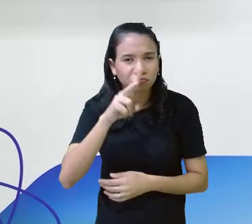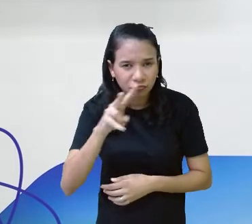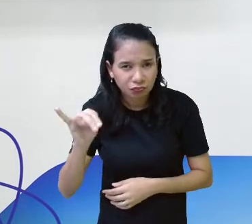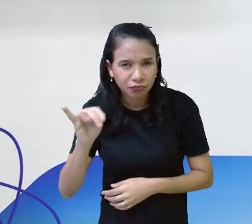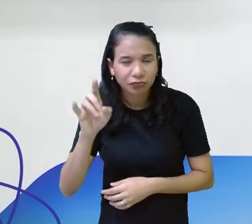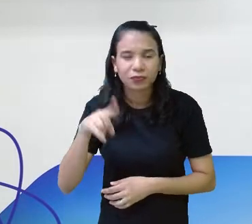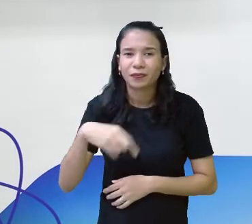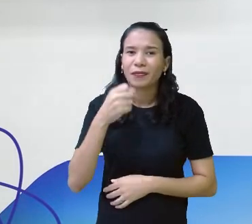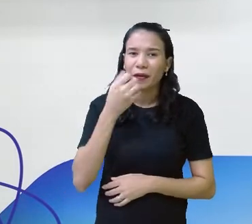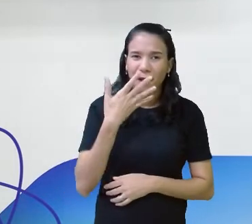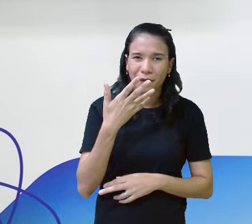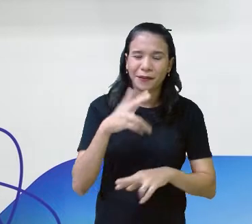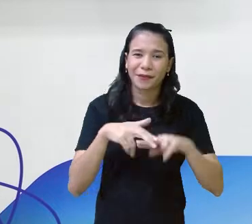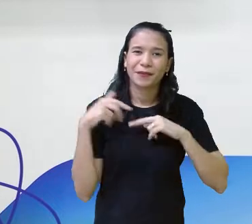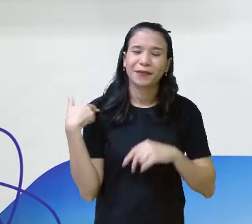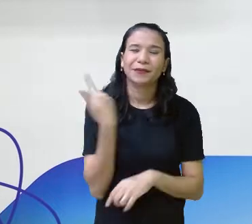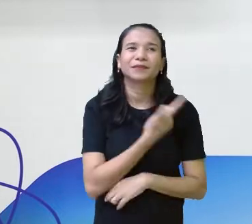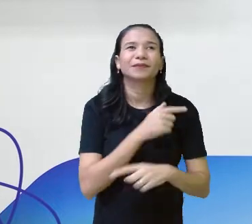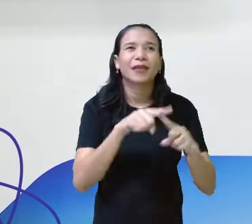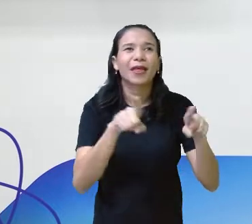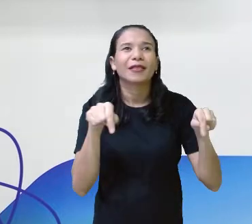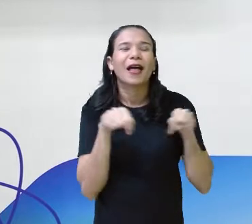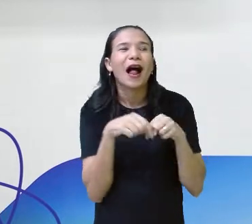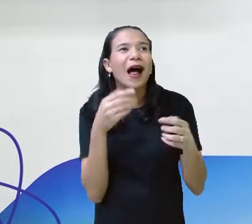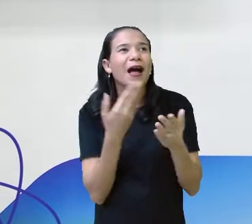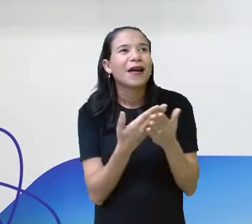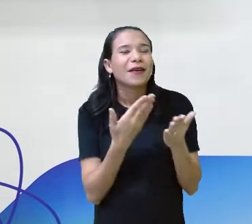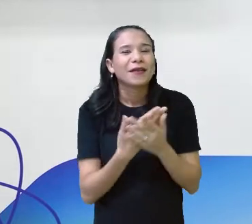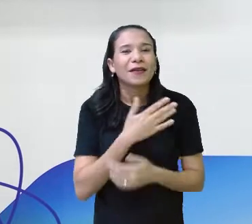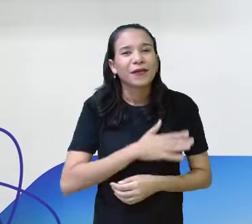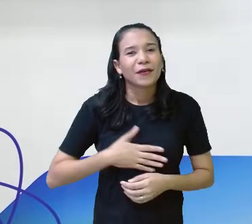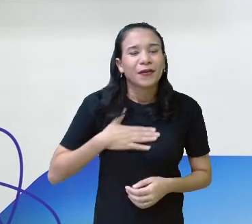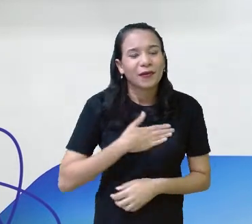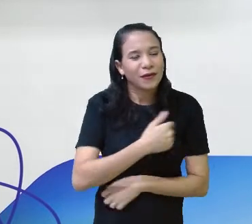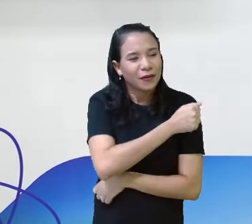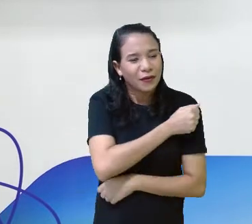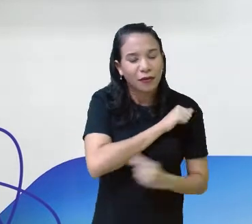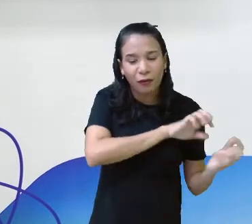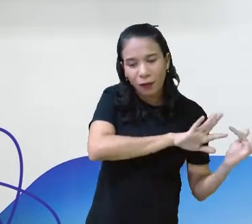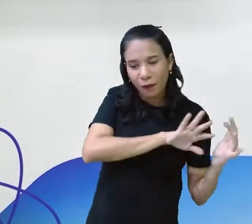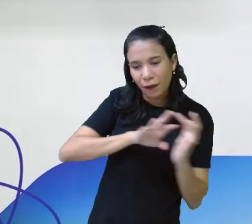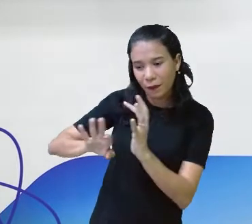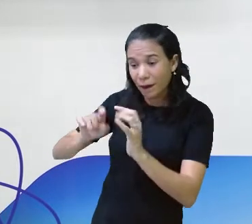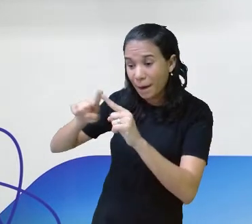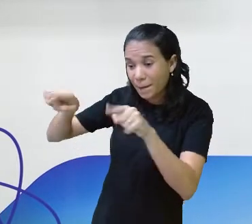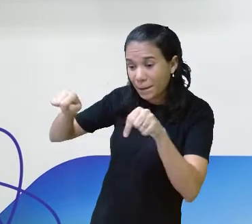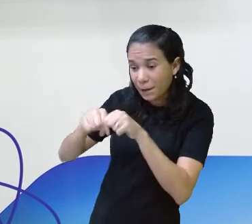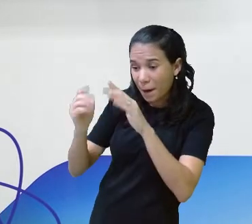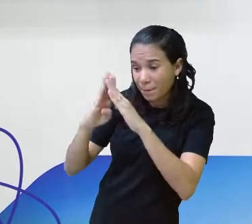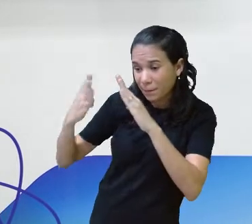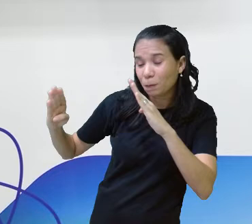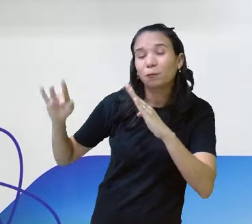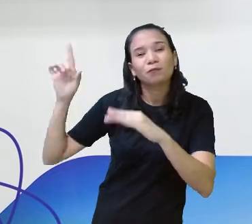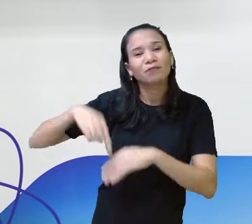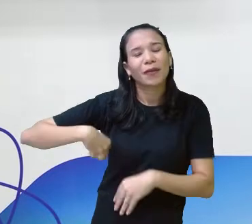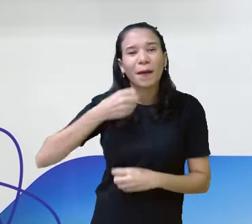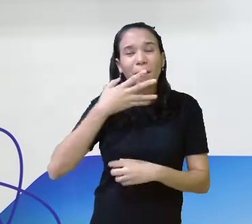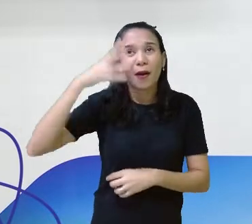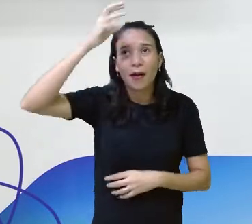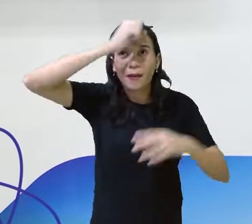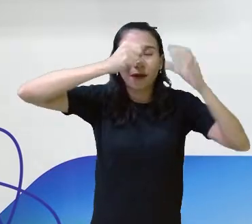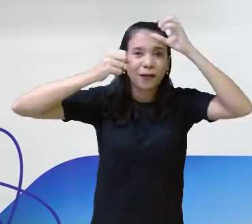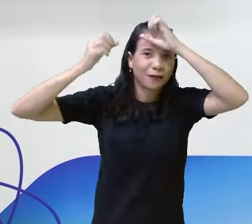é muito bom. Eu, quando estava em sala de aula, gostava de levar os meus alunos, meus estudantes para a biblioteca, é muito rico, não é? Vocês